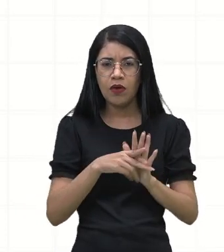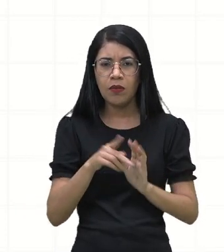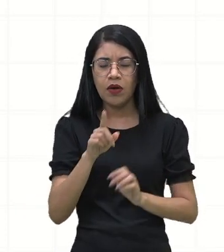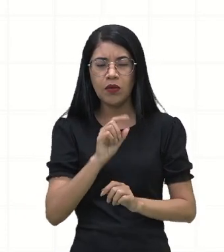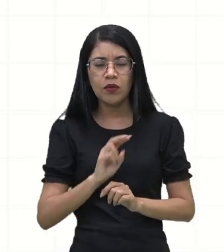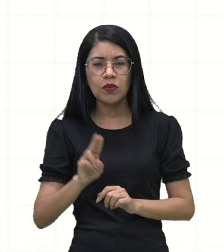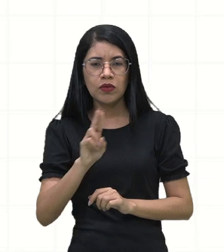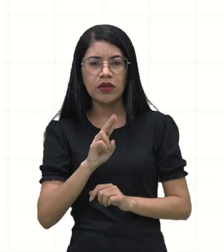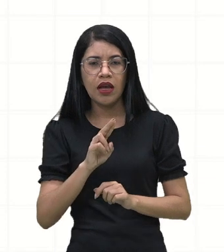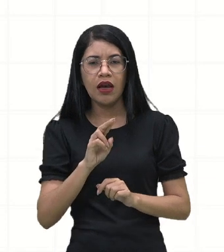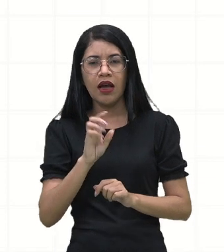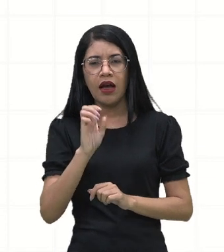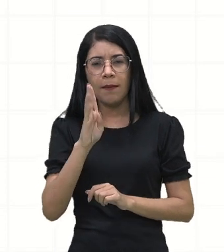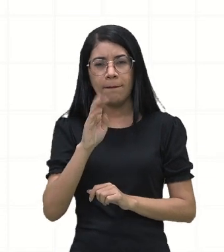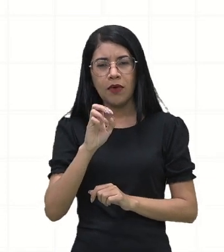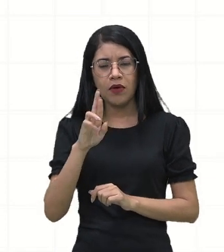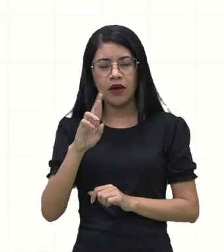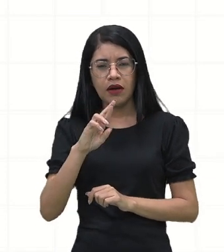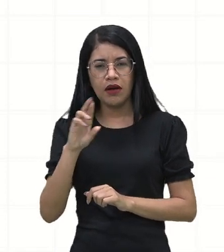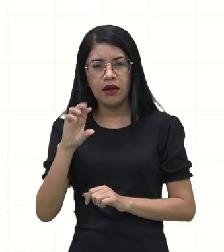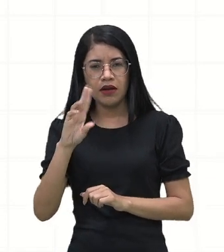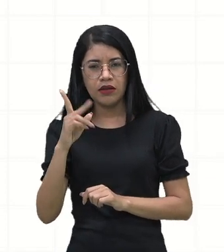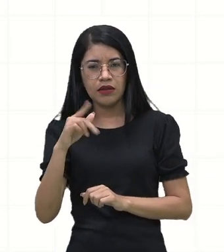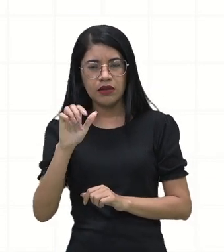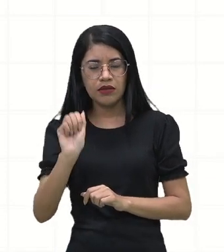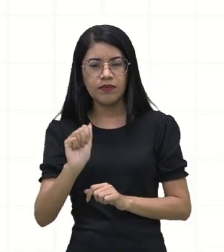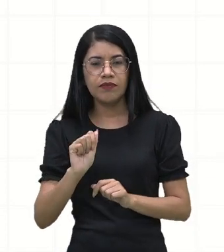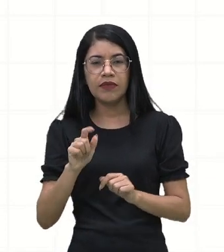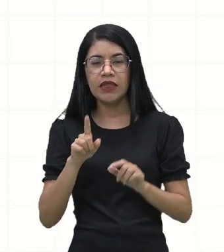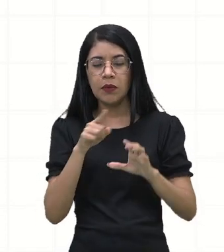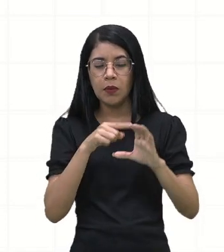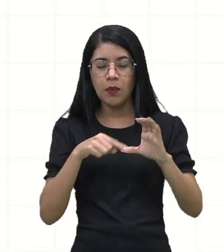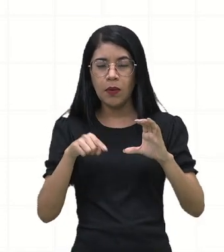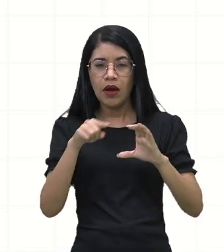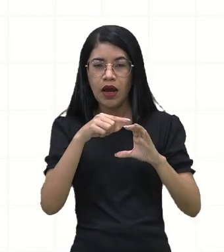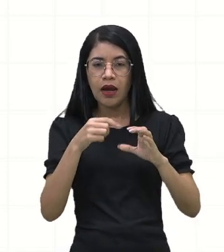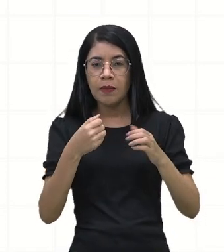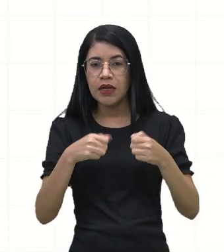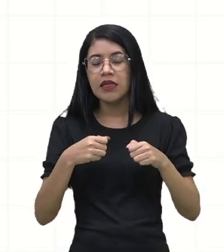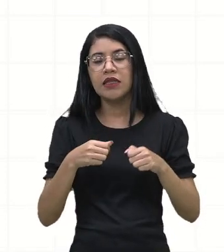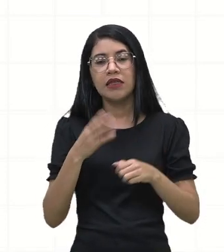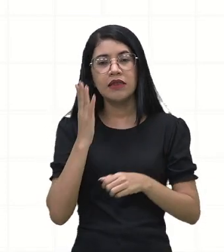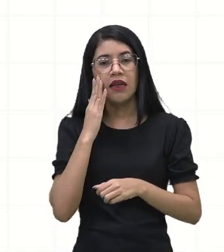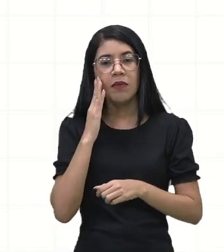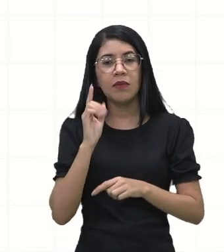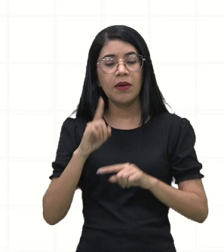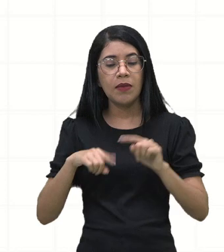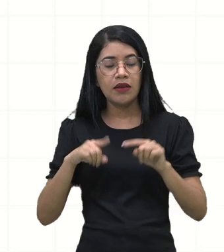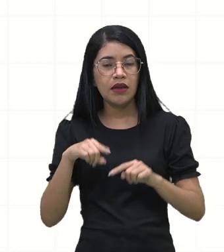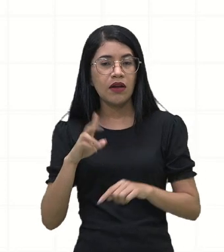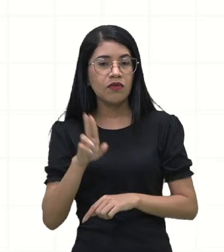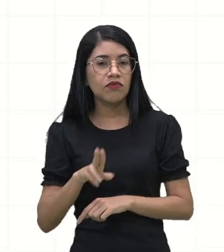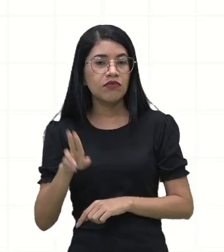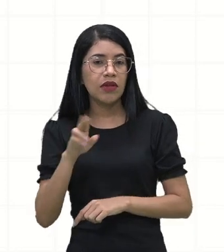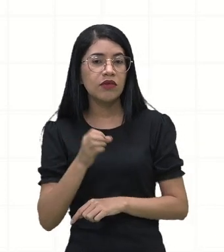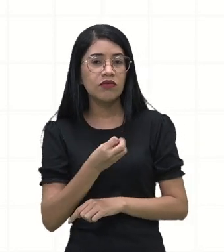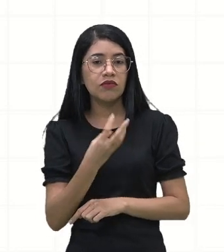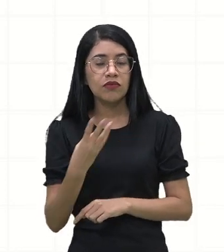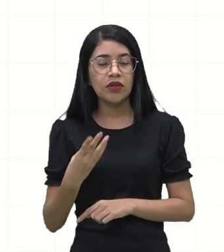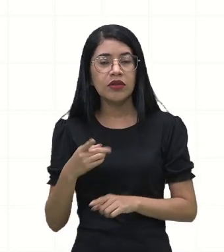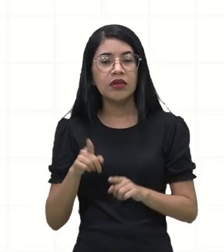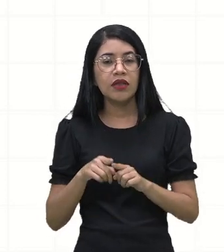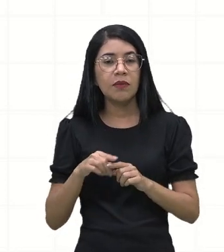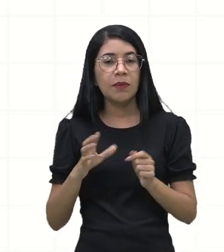circunferência. Nesse caso, o conhecimento do comprimento da circunferência é crucial para otimizar o uso de material e garantir a durabilidade